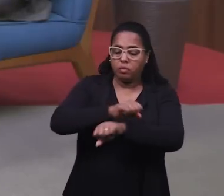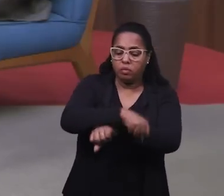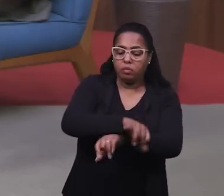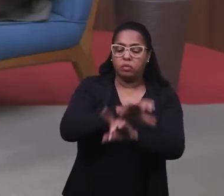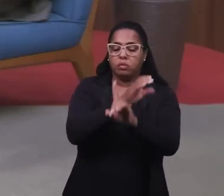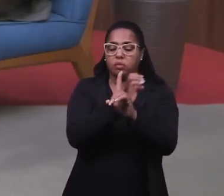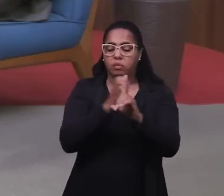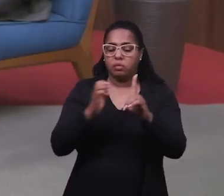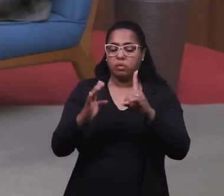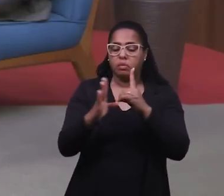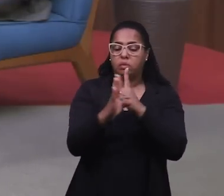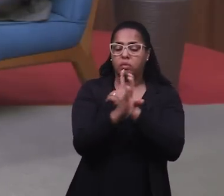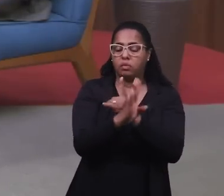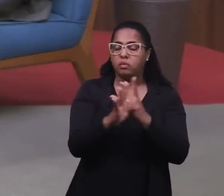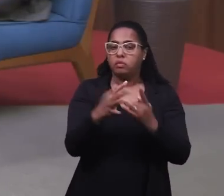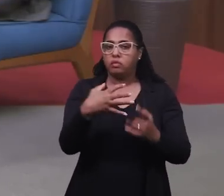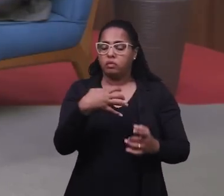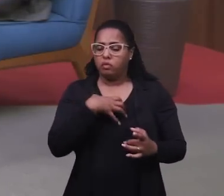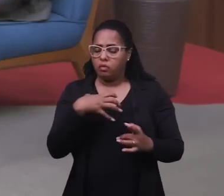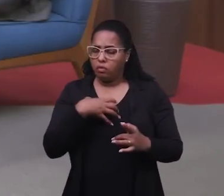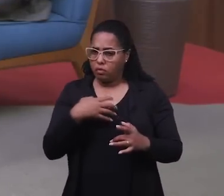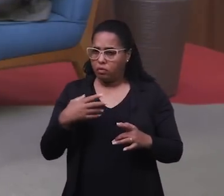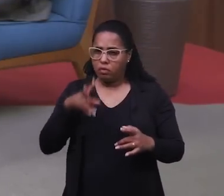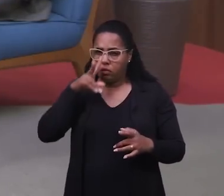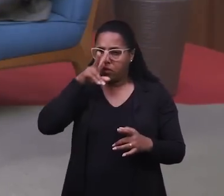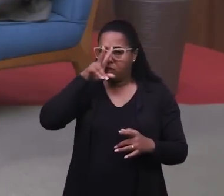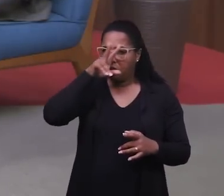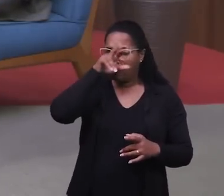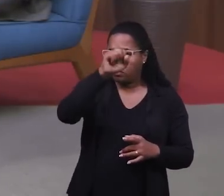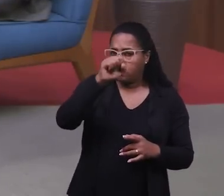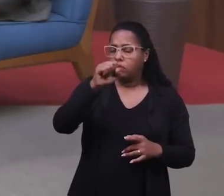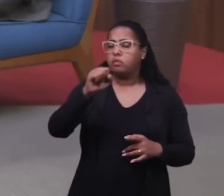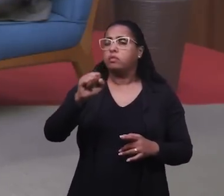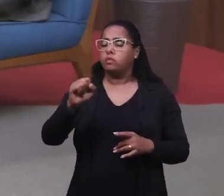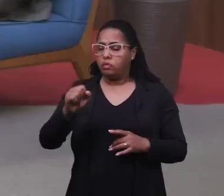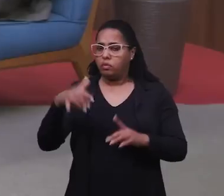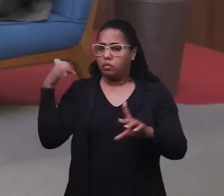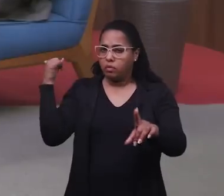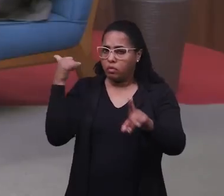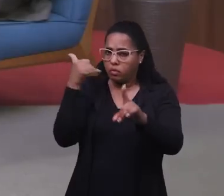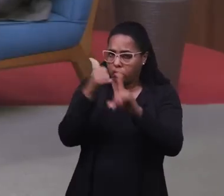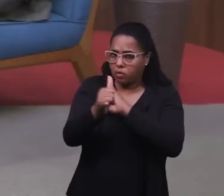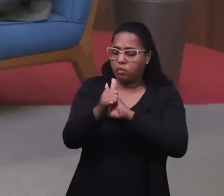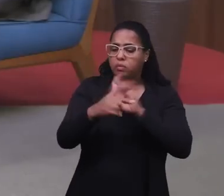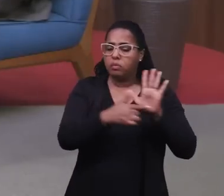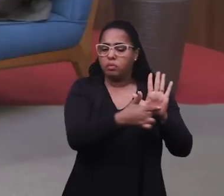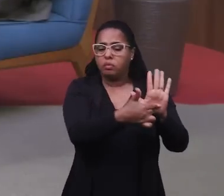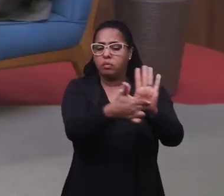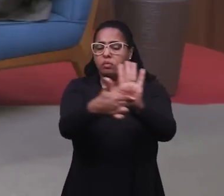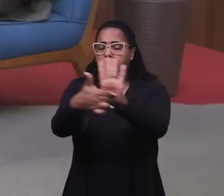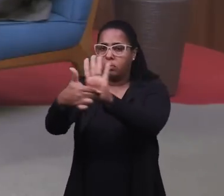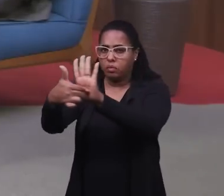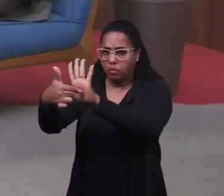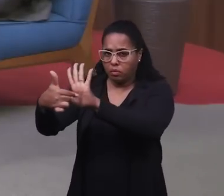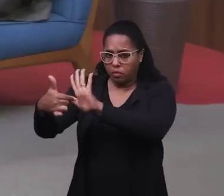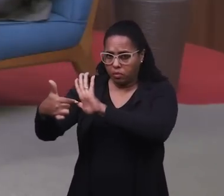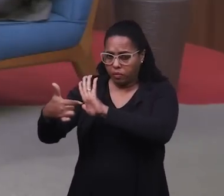da Escola Bíblica Dominical, onde, de maneira muito intensa, as profecias da palavra têm sido